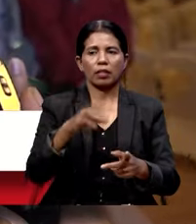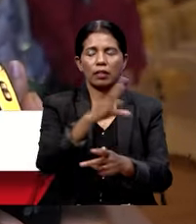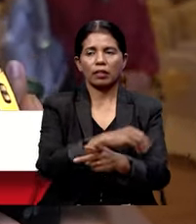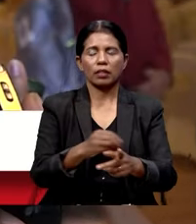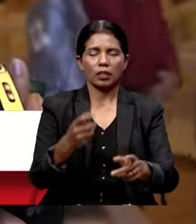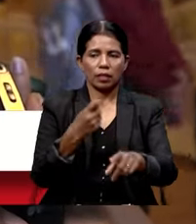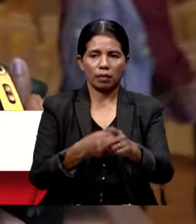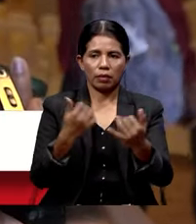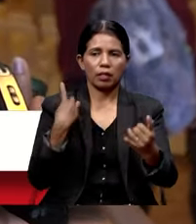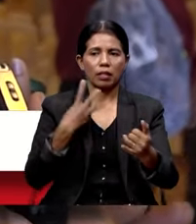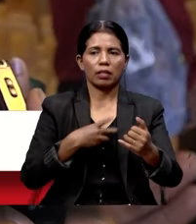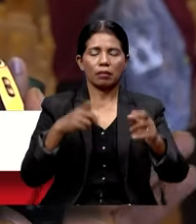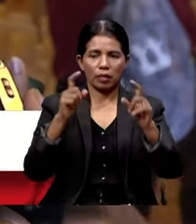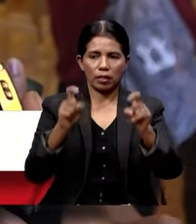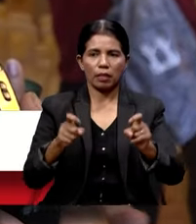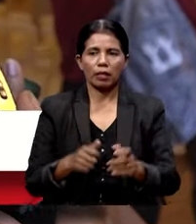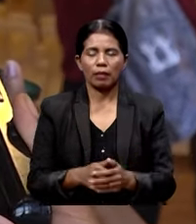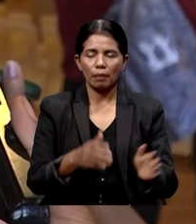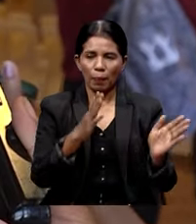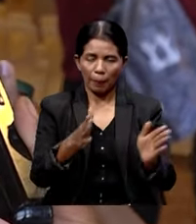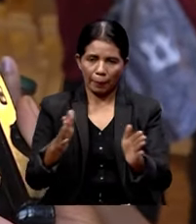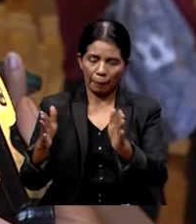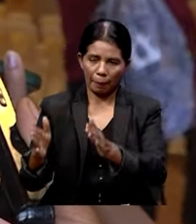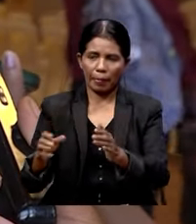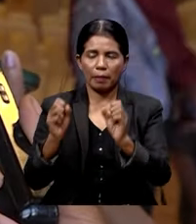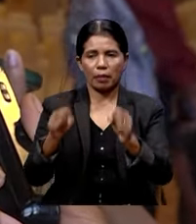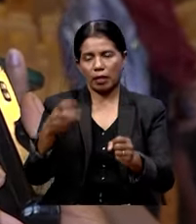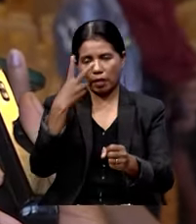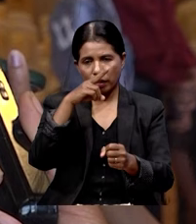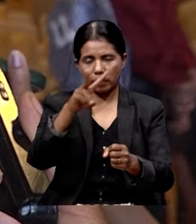mesmo tempo, e estamos também prepara para bela hare